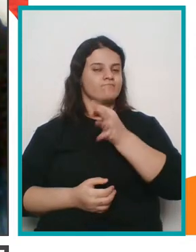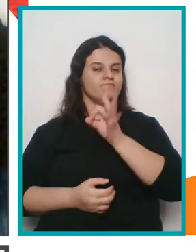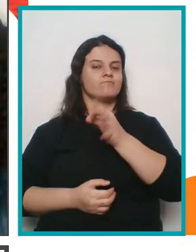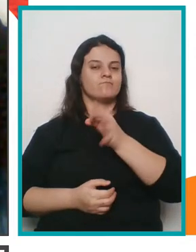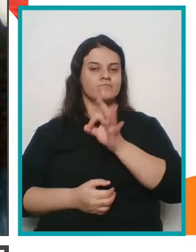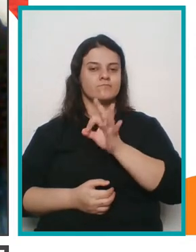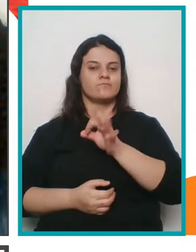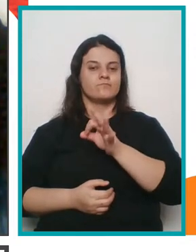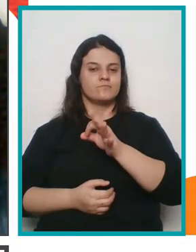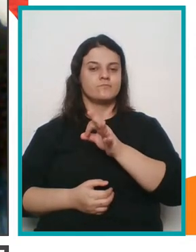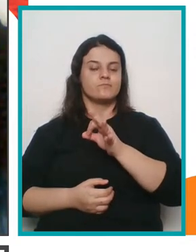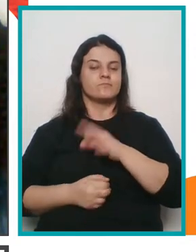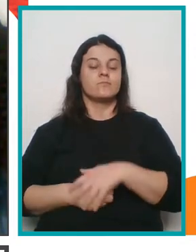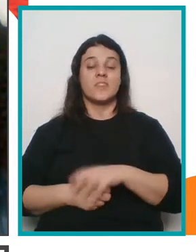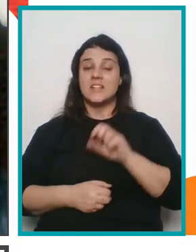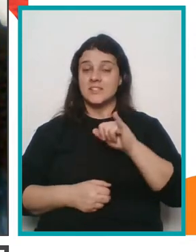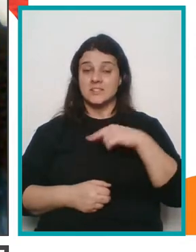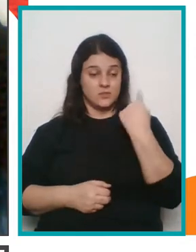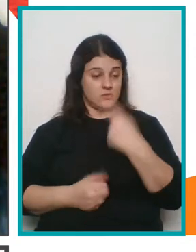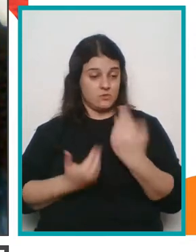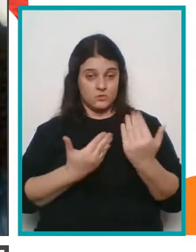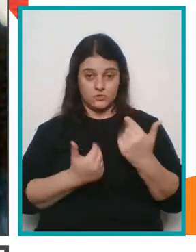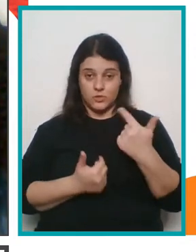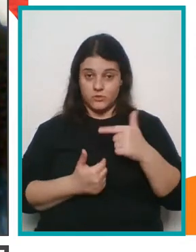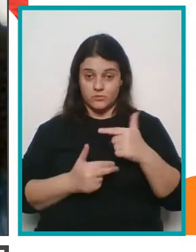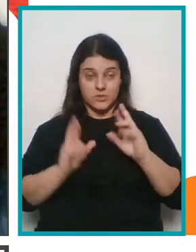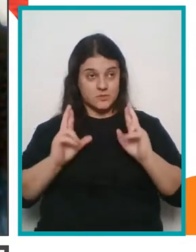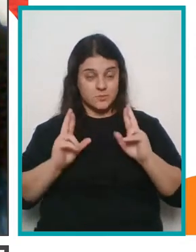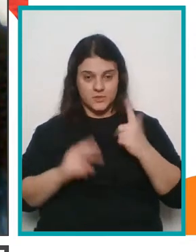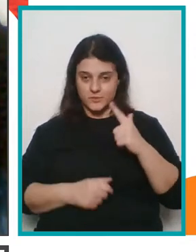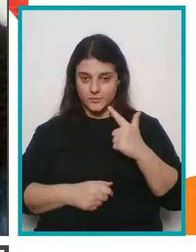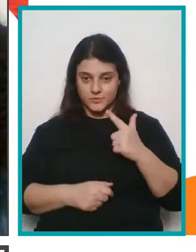Ou tentar, né? Dar o primeiro passo.